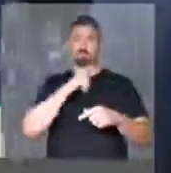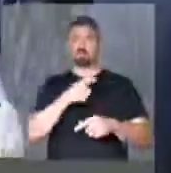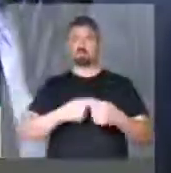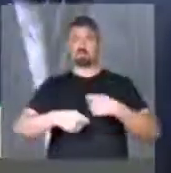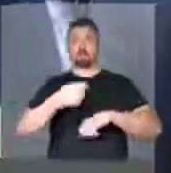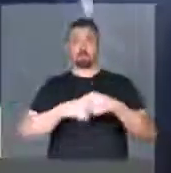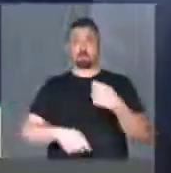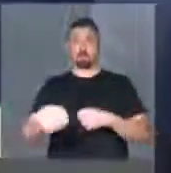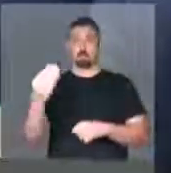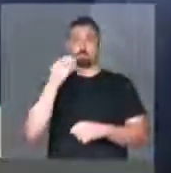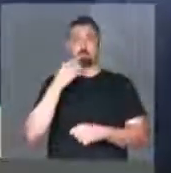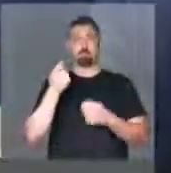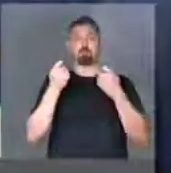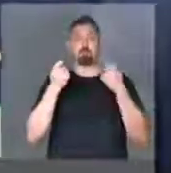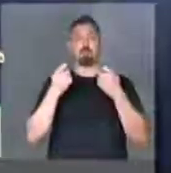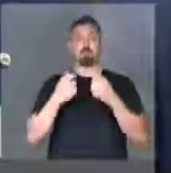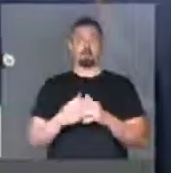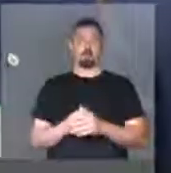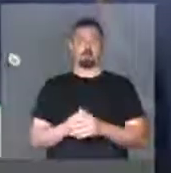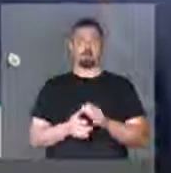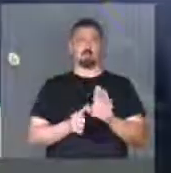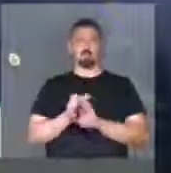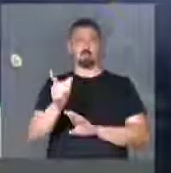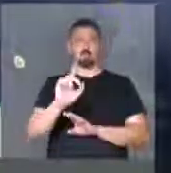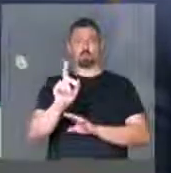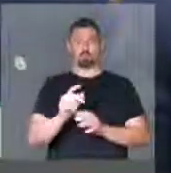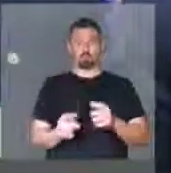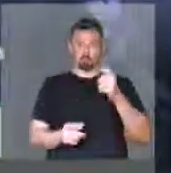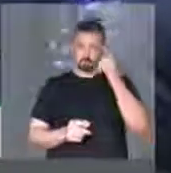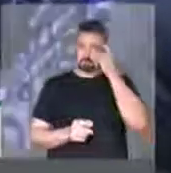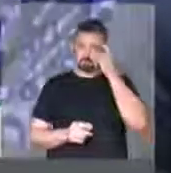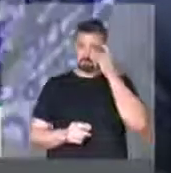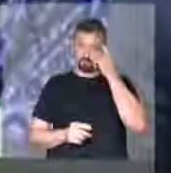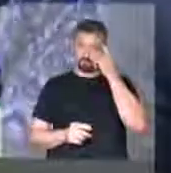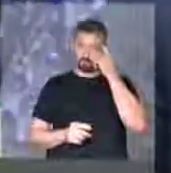mercado bilionário. Orientamos não ao requerimento. República.